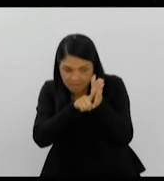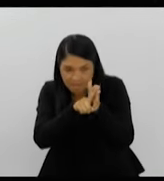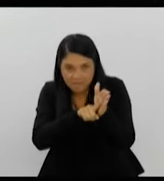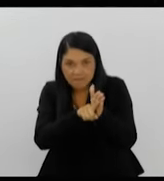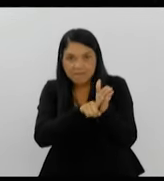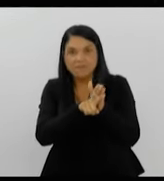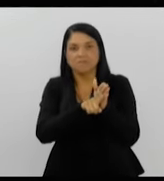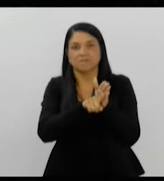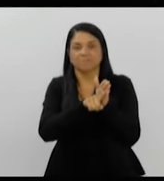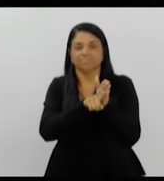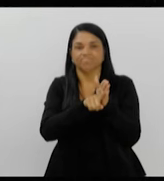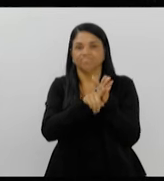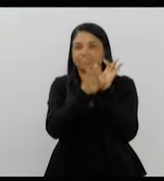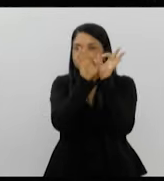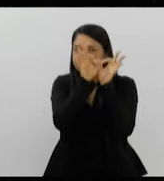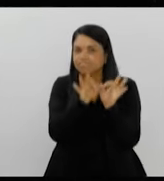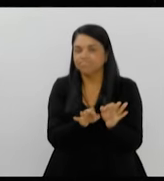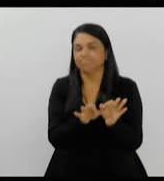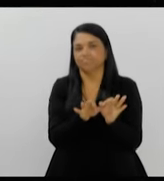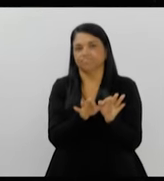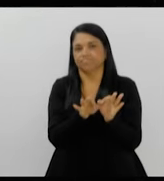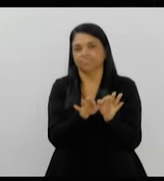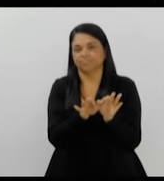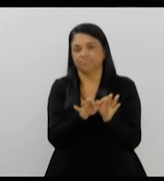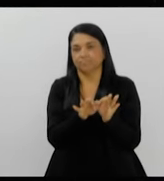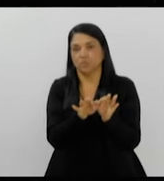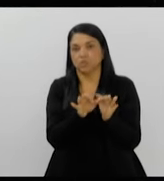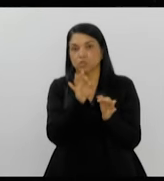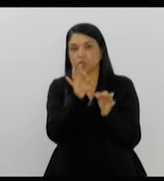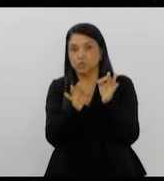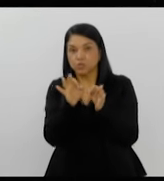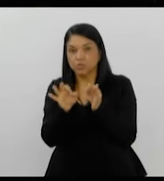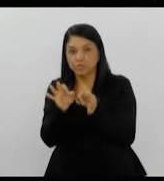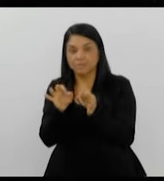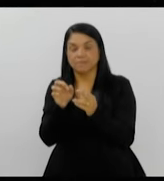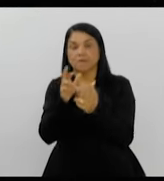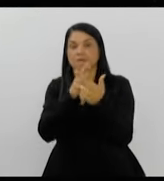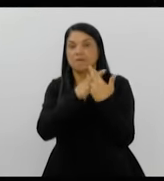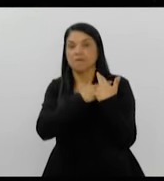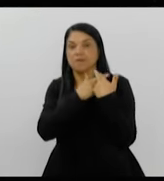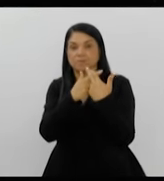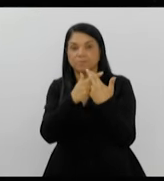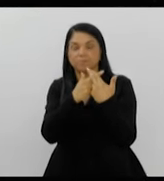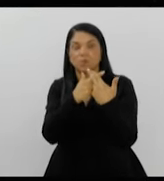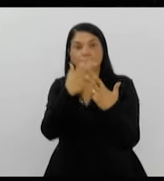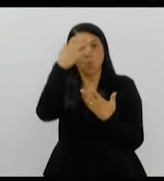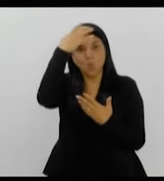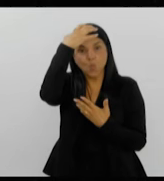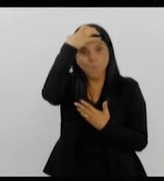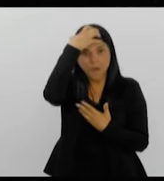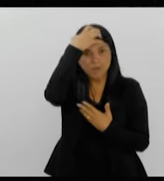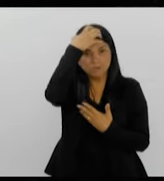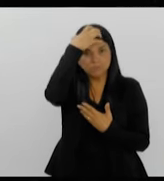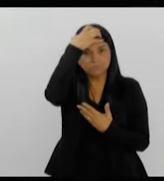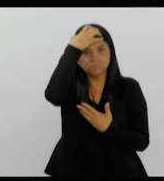isenção de vida e responsabilizado os culpados é para